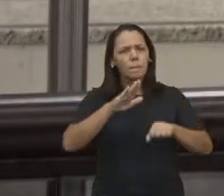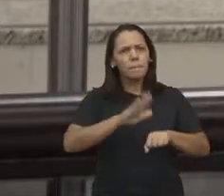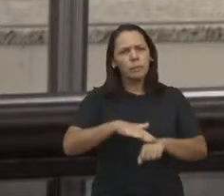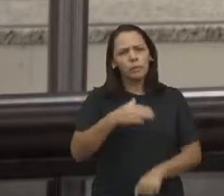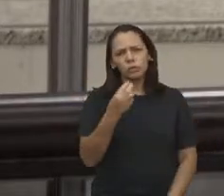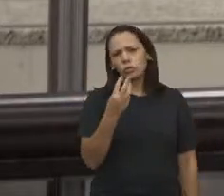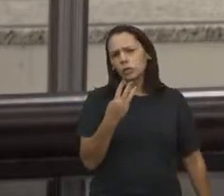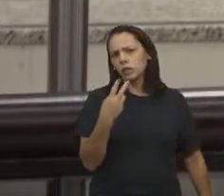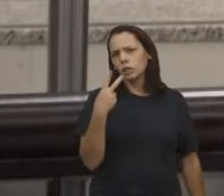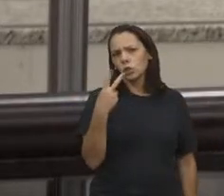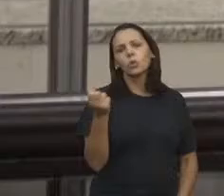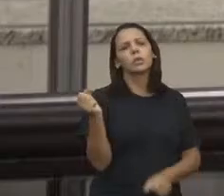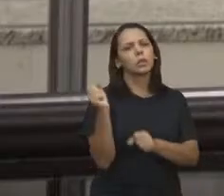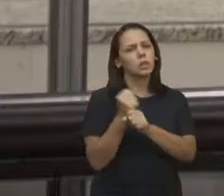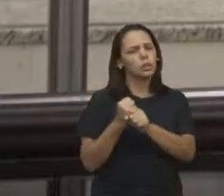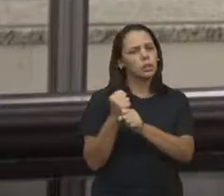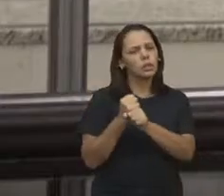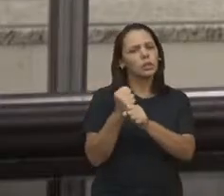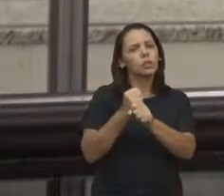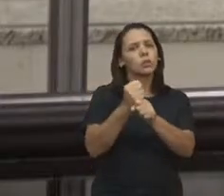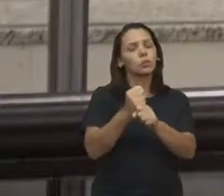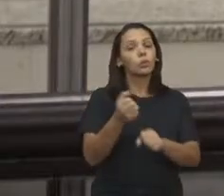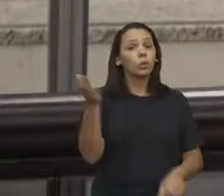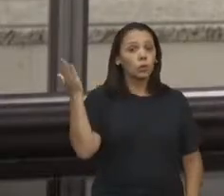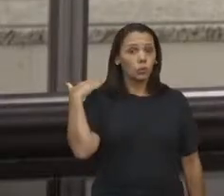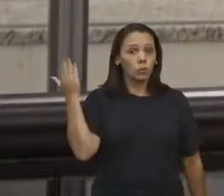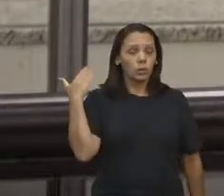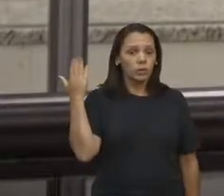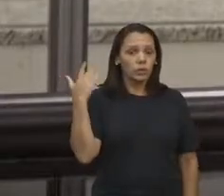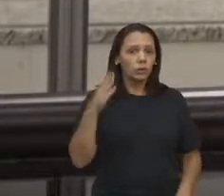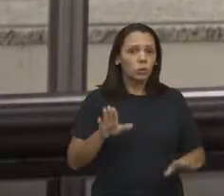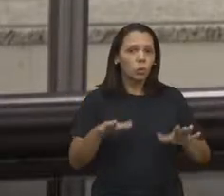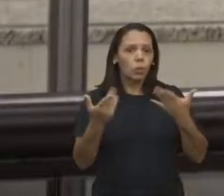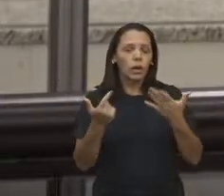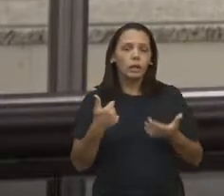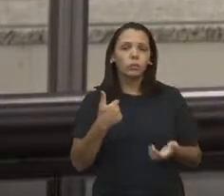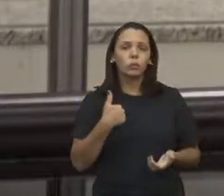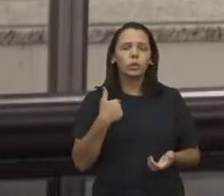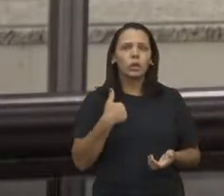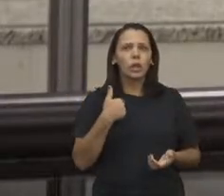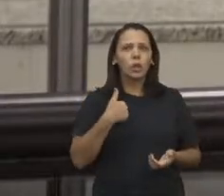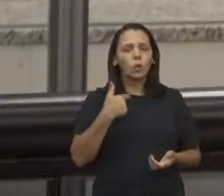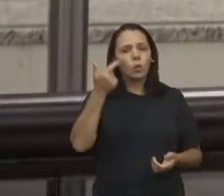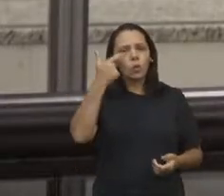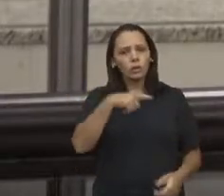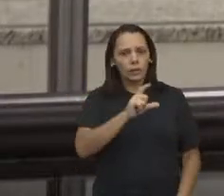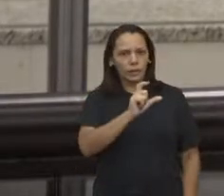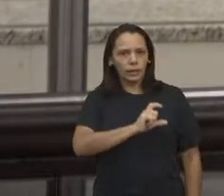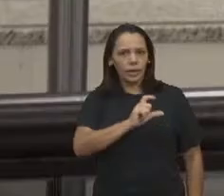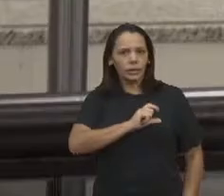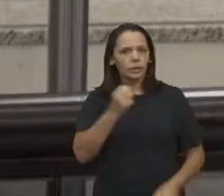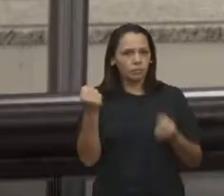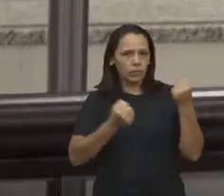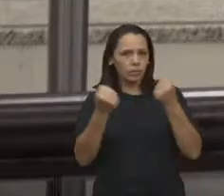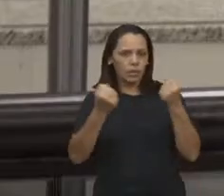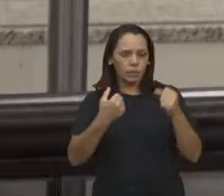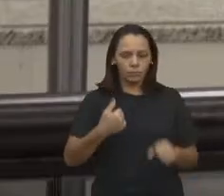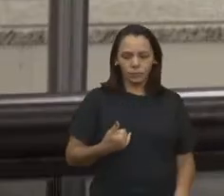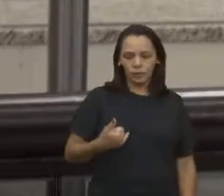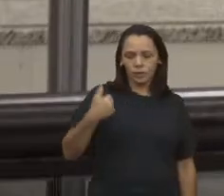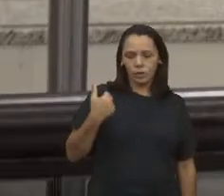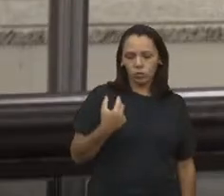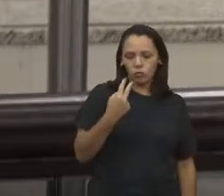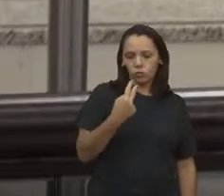nossa cidade. Antigamente, quando eu tirei minha carta, minha habilitação, quando eu tinha 21 anos de